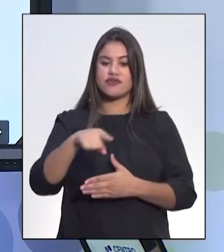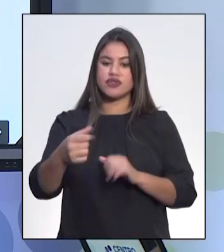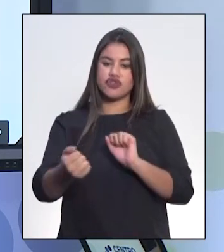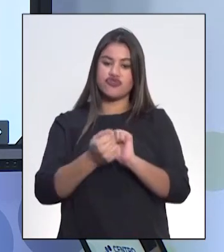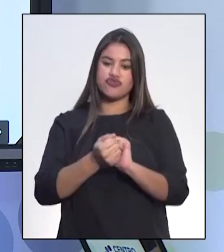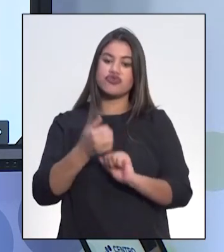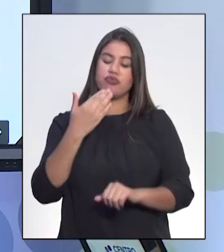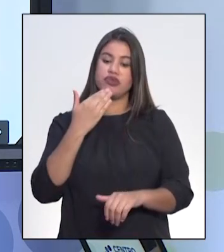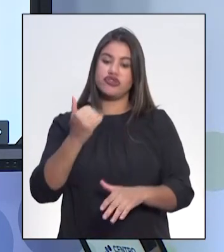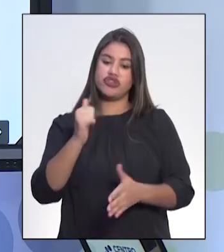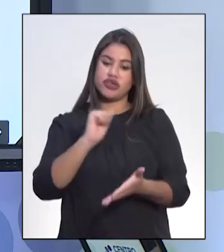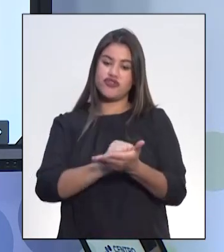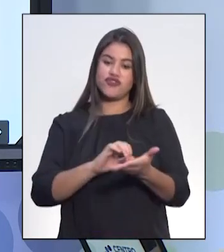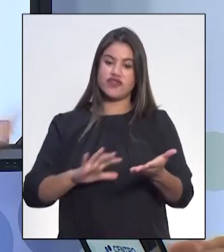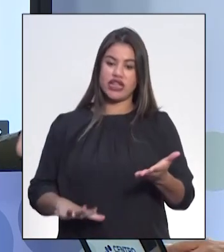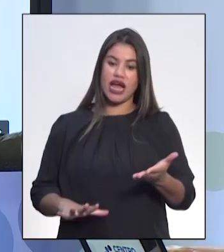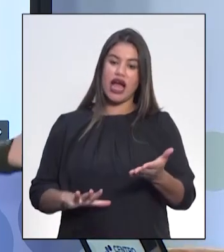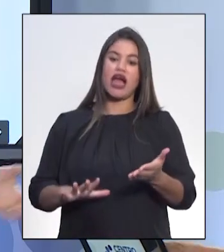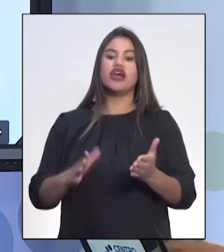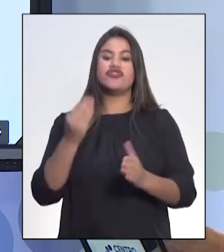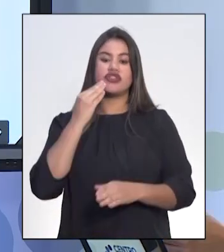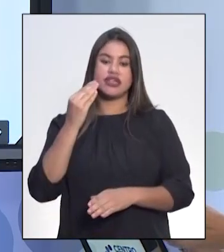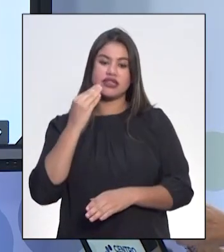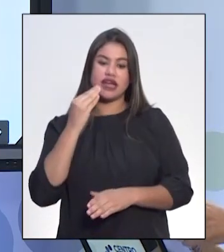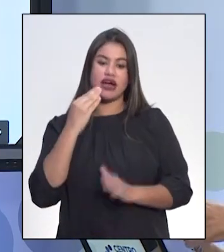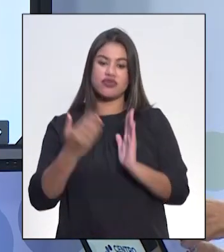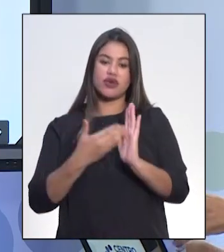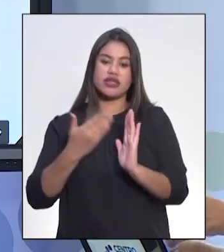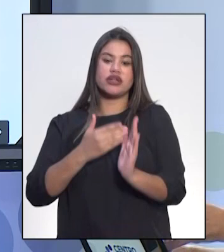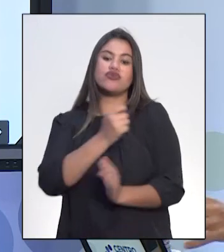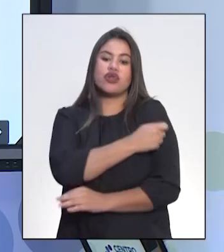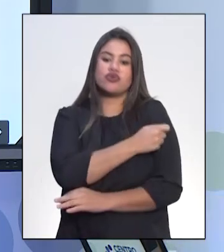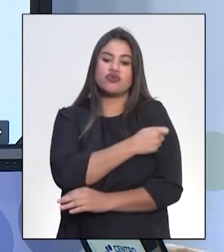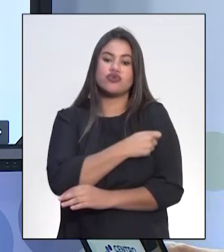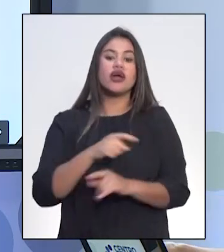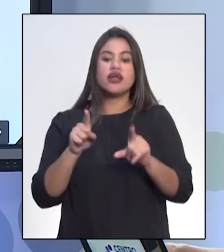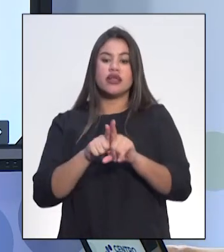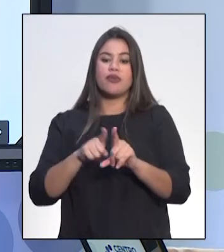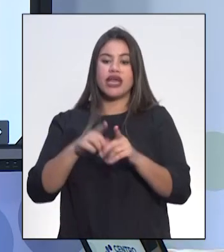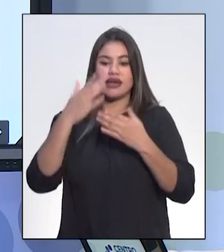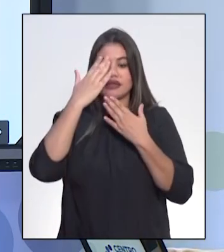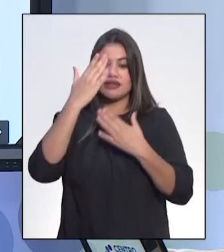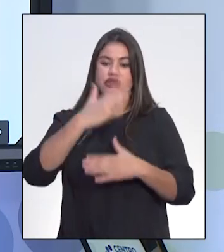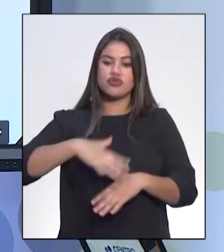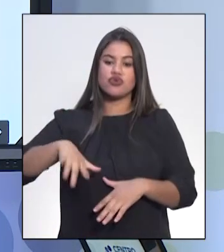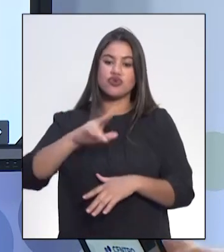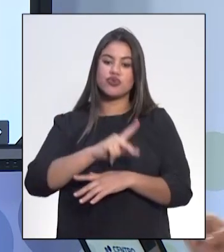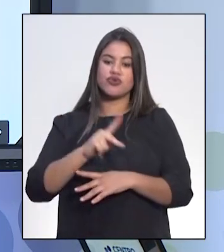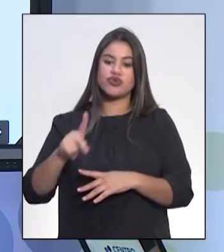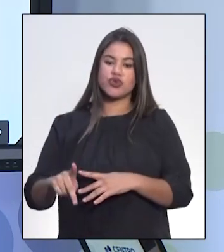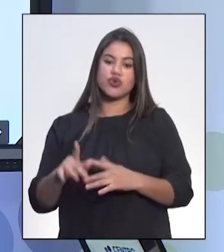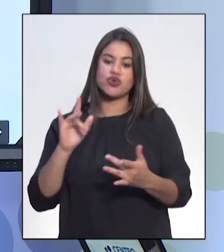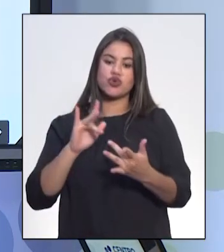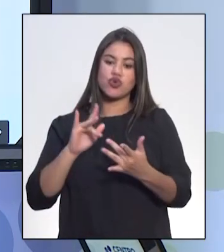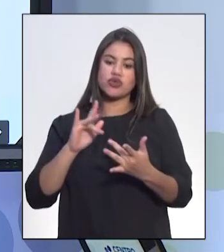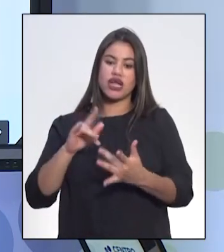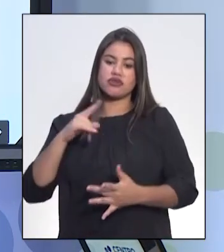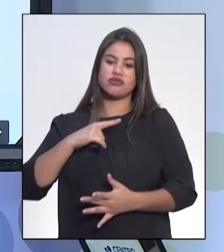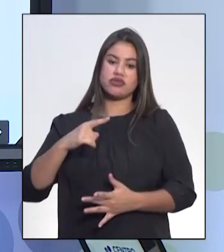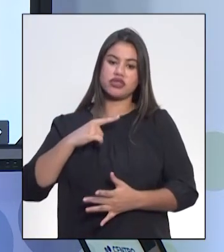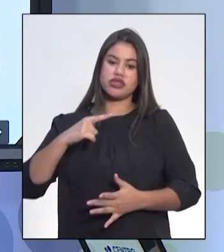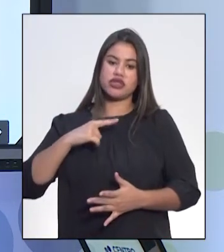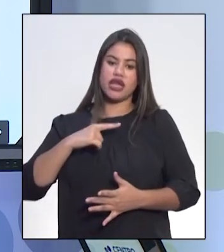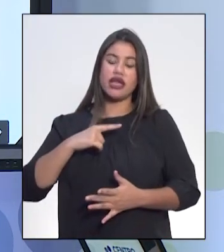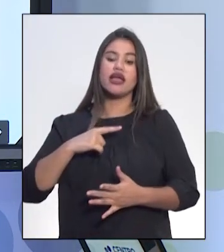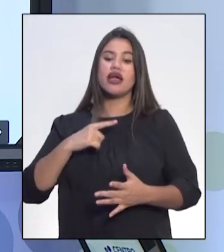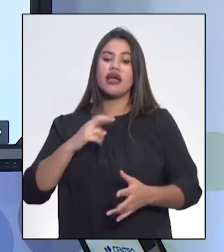fazerem atividade lá do Caderno do Aluno, tentar fazer ela. Quero fazer um agradecimento especial por todos aqueles professores que entram em contato comigo, fazendo a